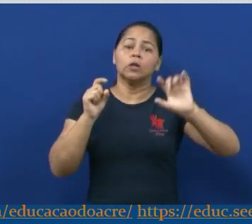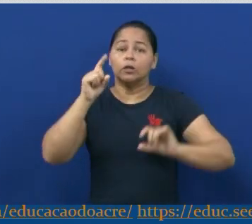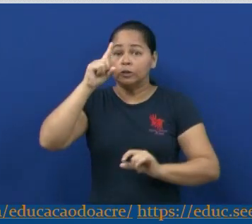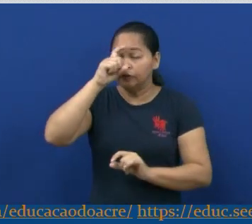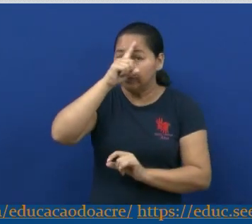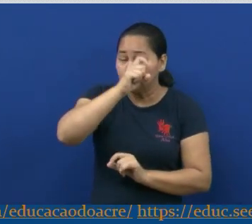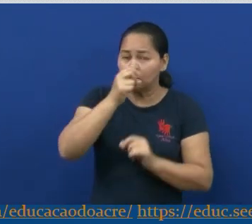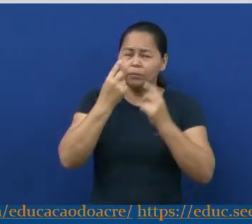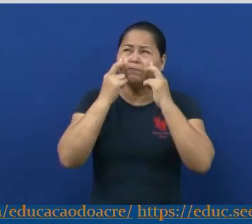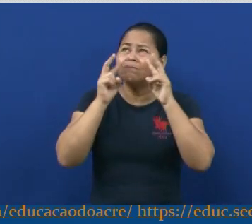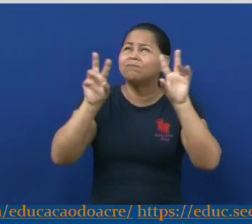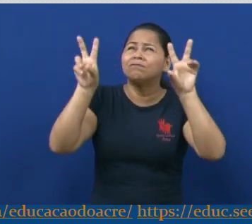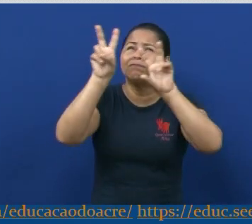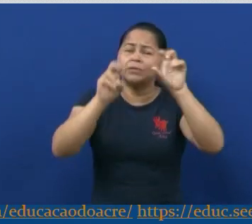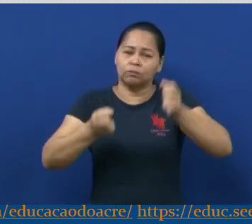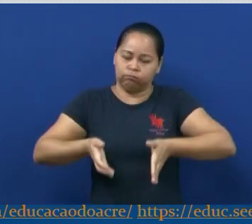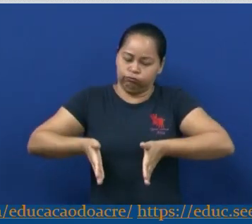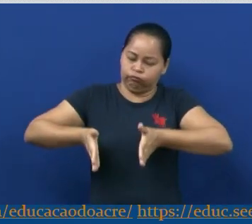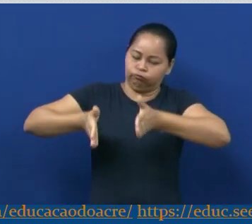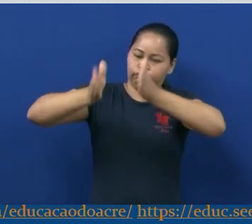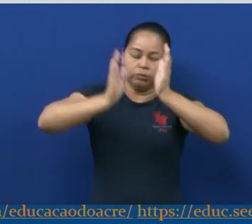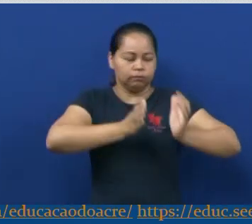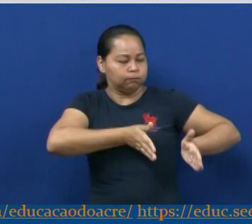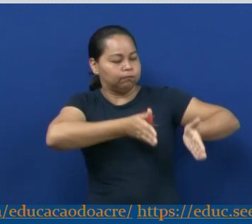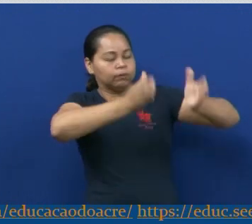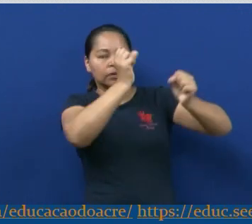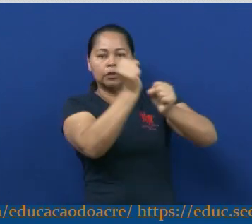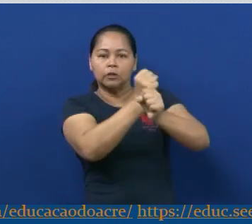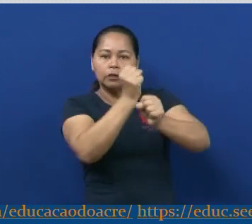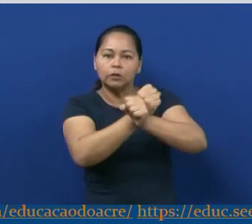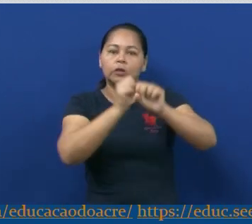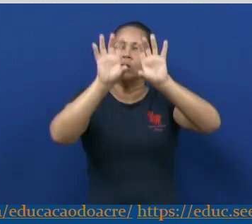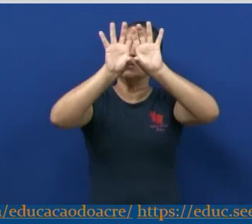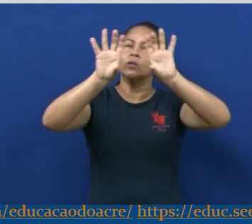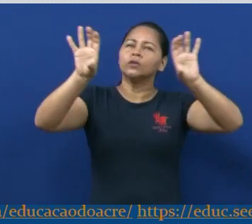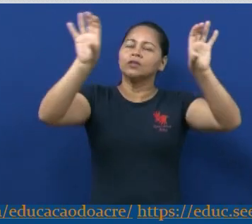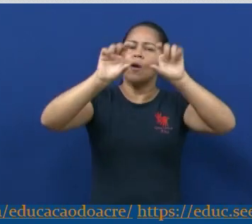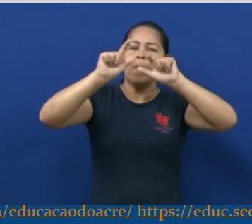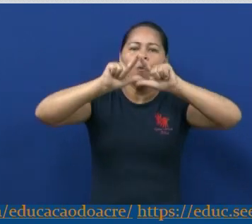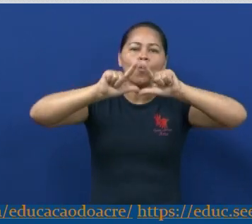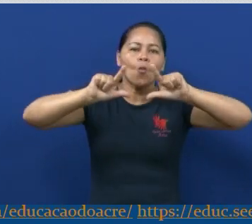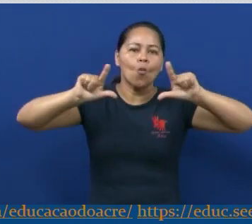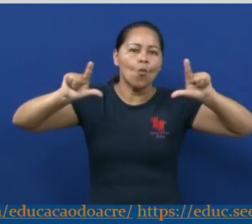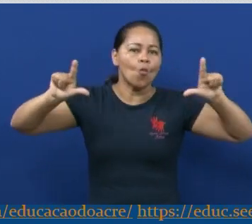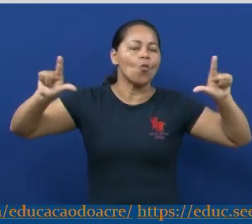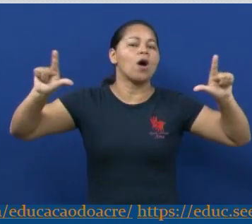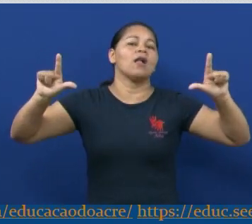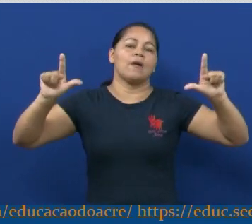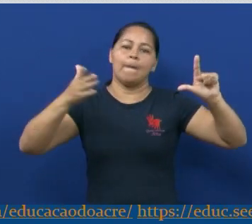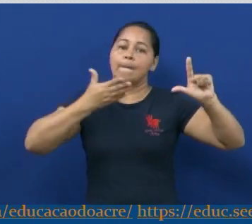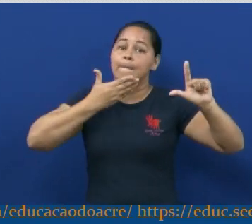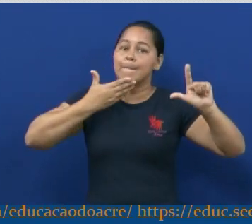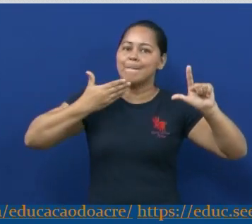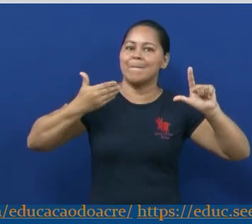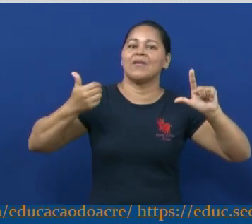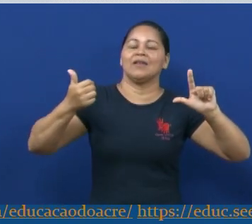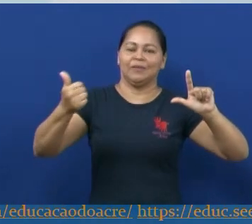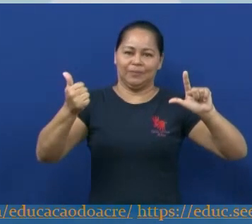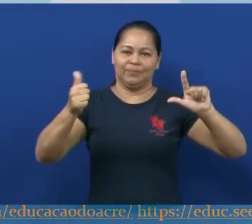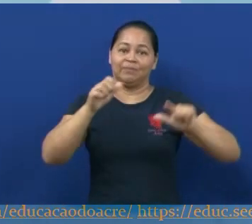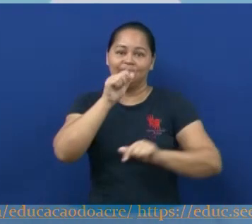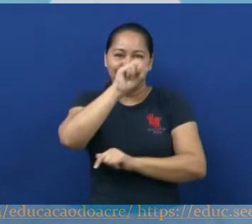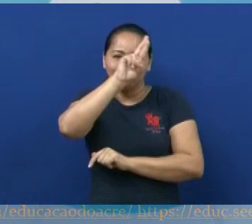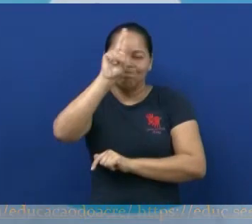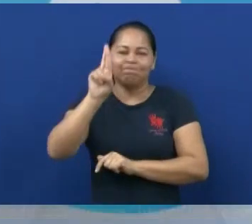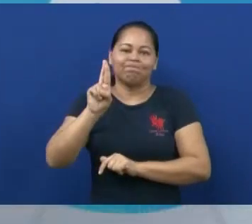a visão dos grandes prédios, e do outro lado, o céu totalmente limpo, mostrando uma visível diferença na limpeza do